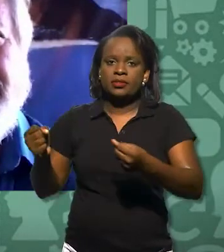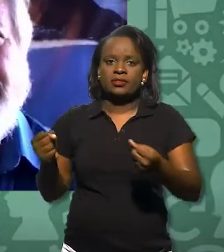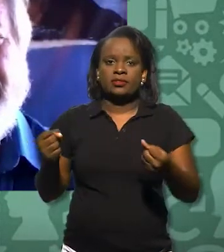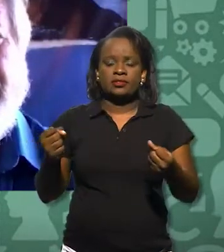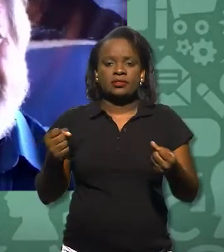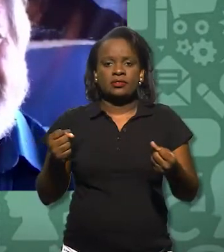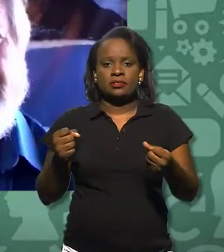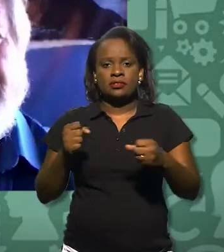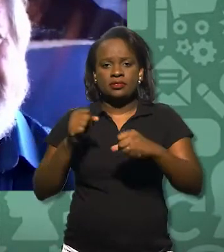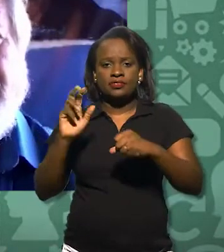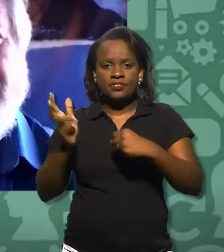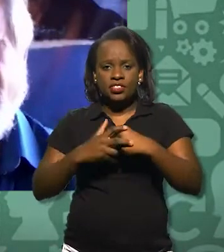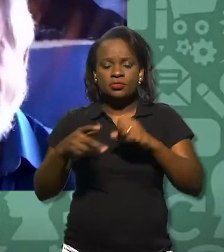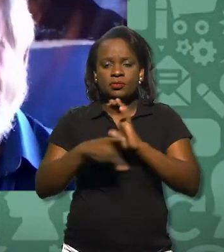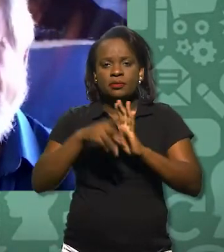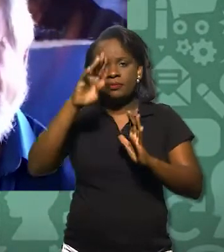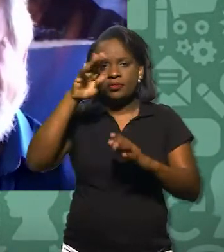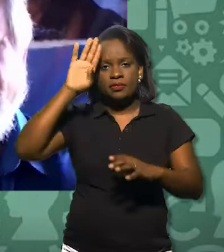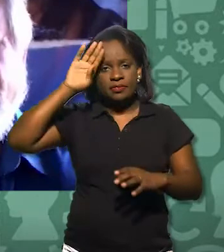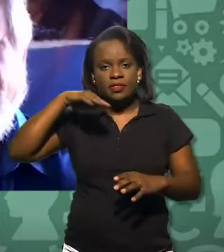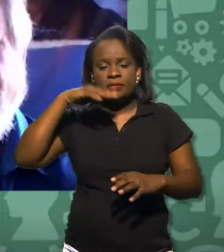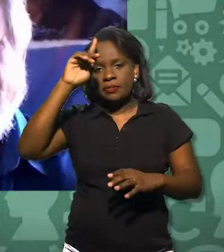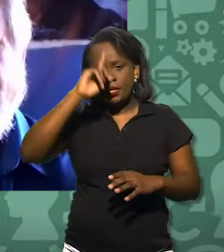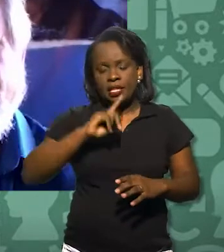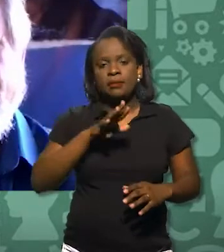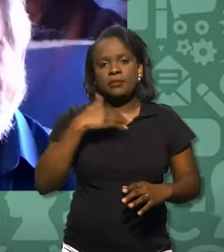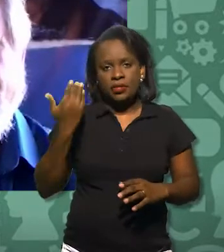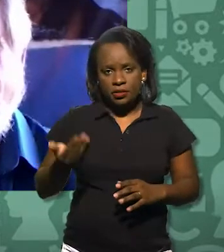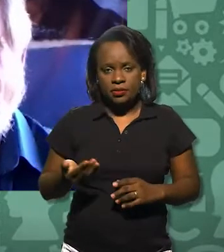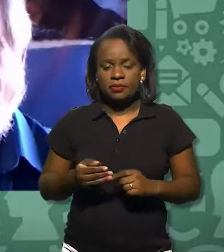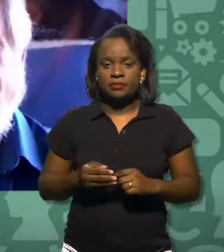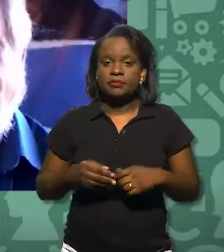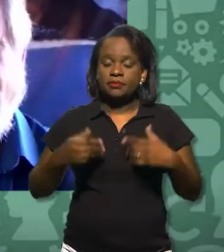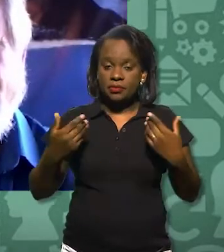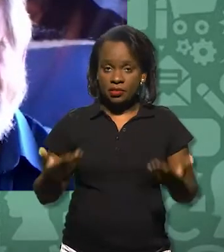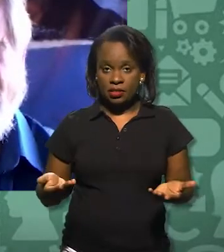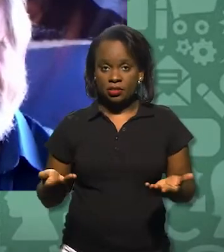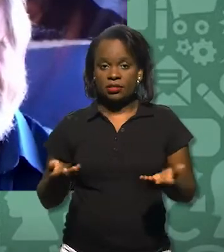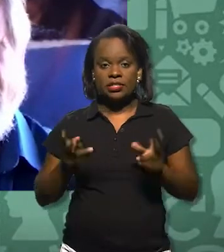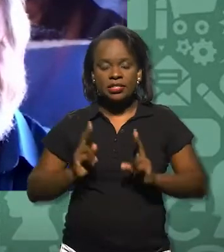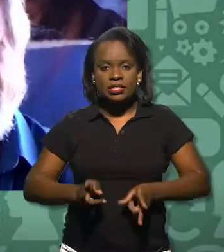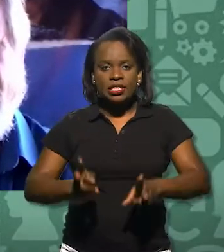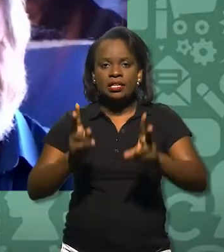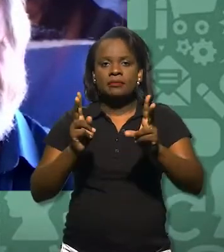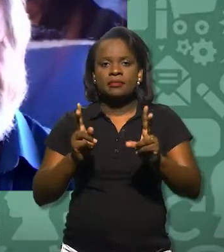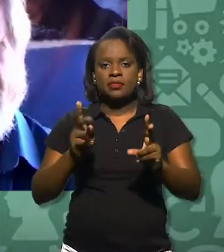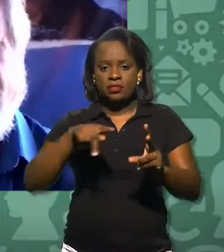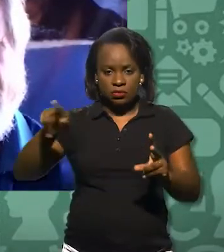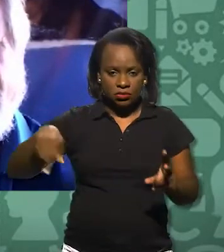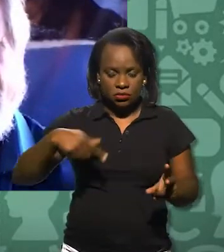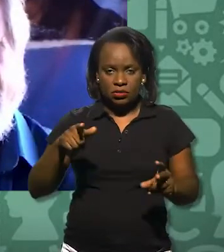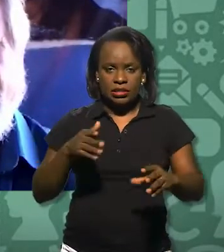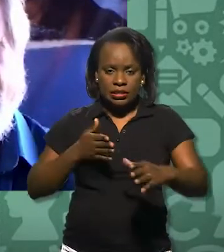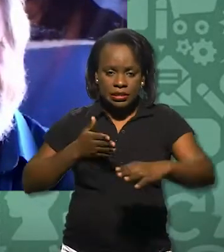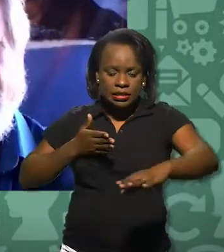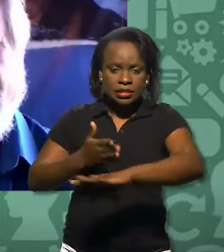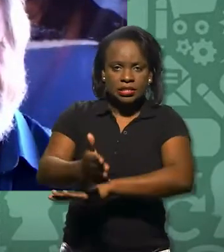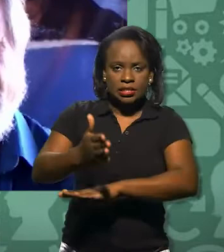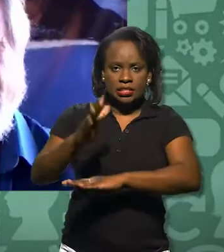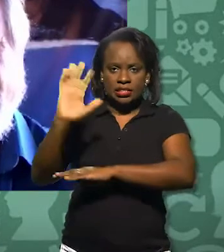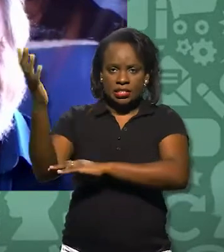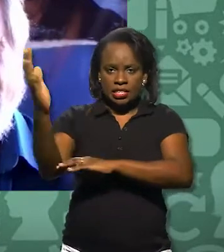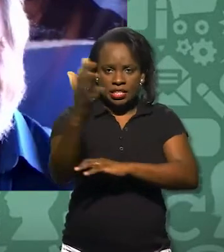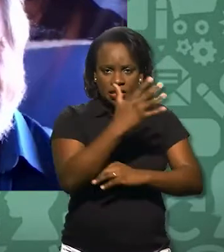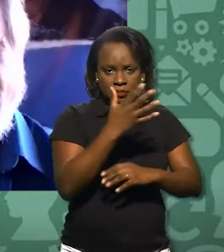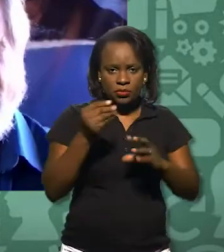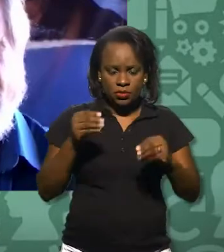infectados com o vírus da febre amarela e acabaram morrendo, né? Então, assim, toda vez que nós